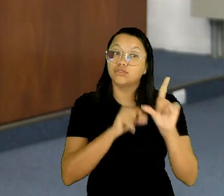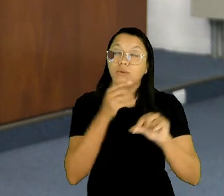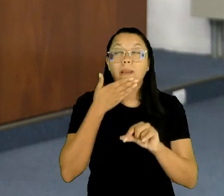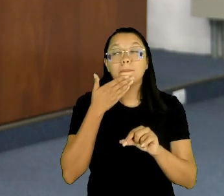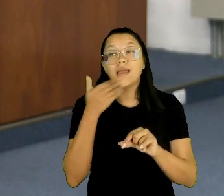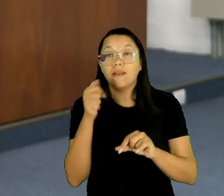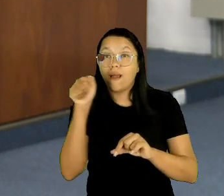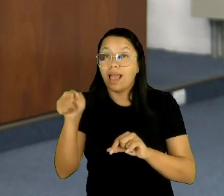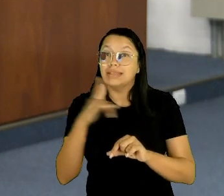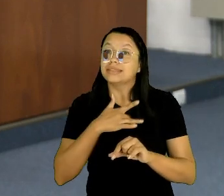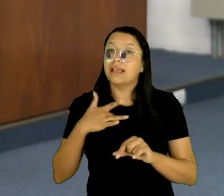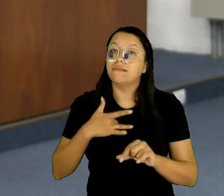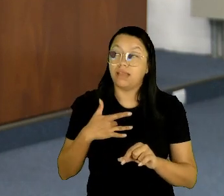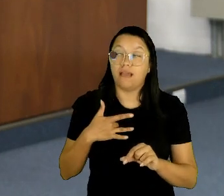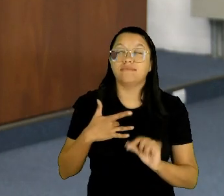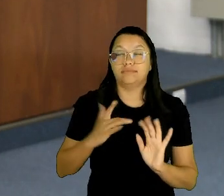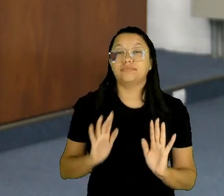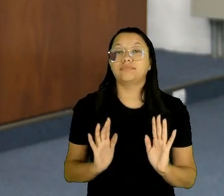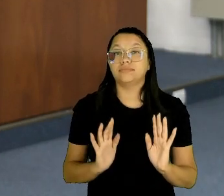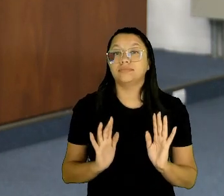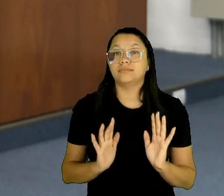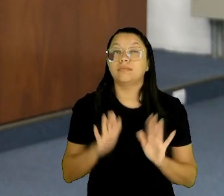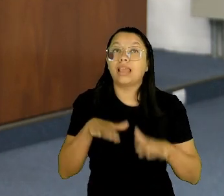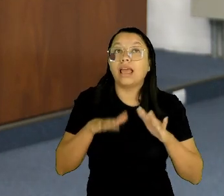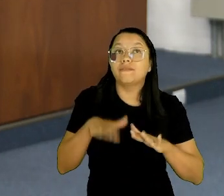para os alimentos mais saudáveis e uma vez ou outra